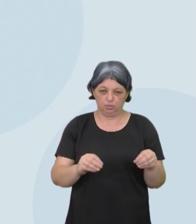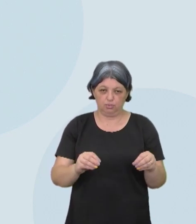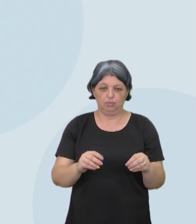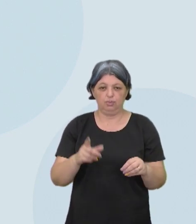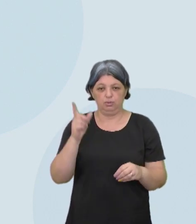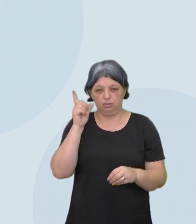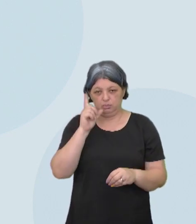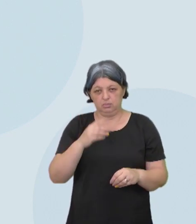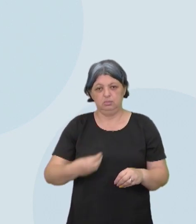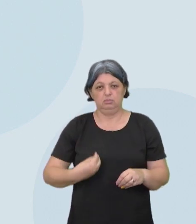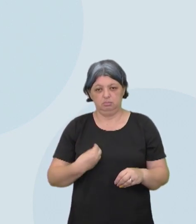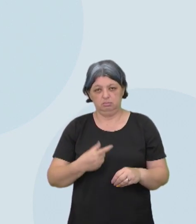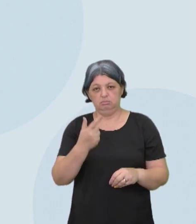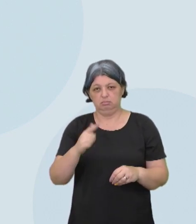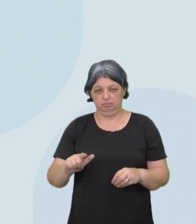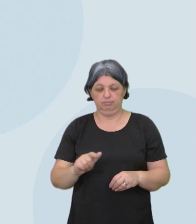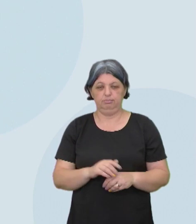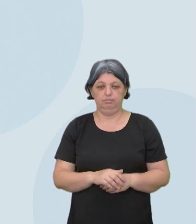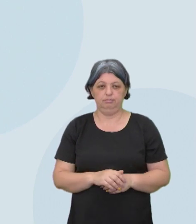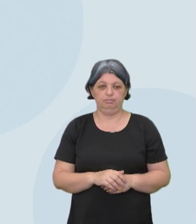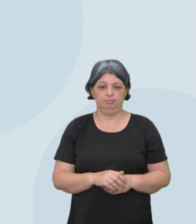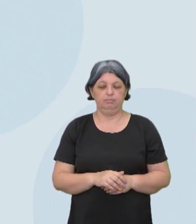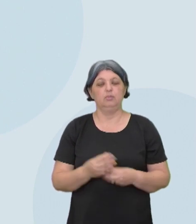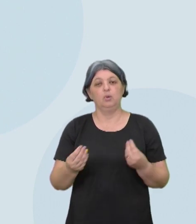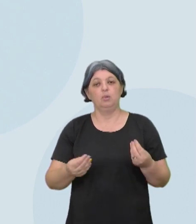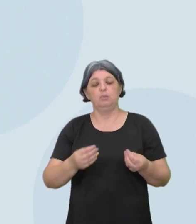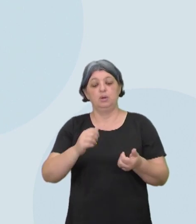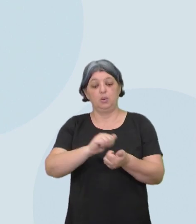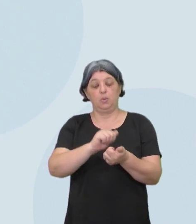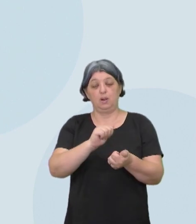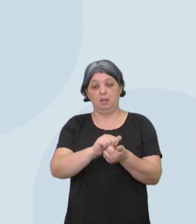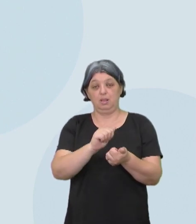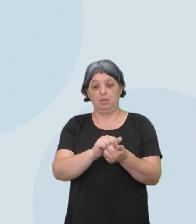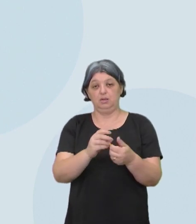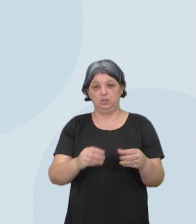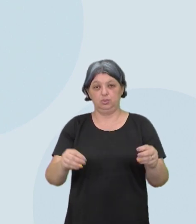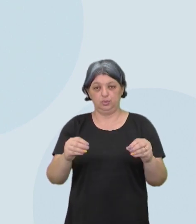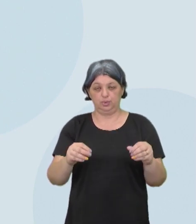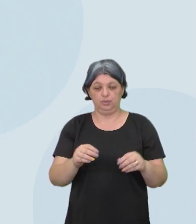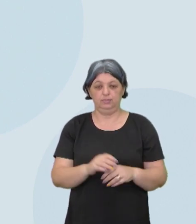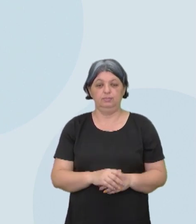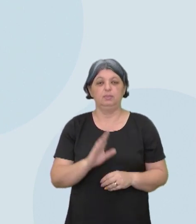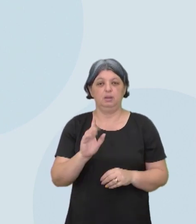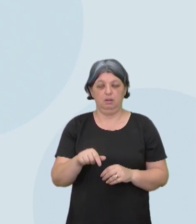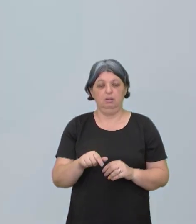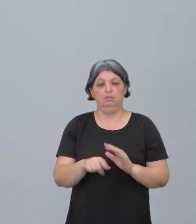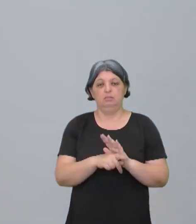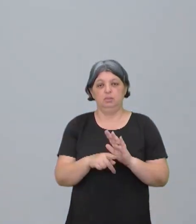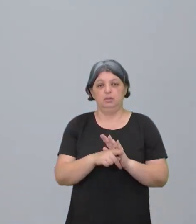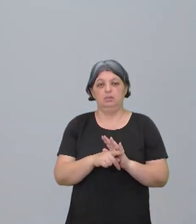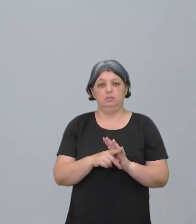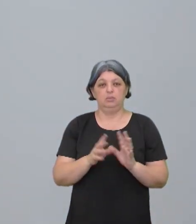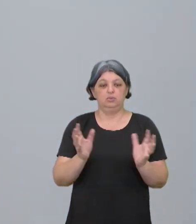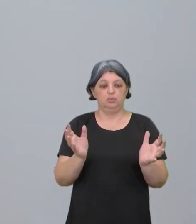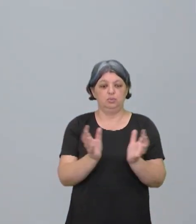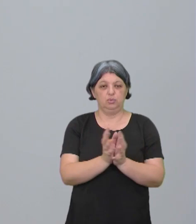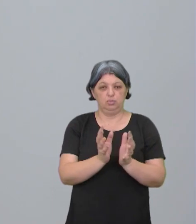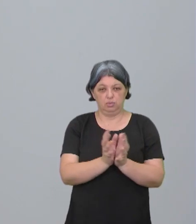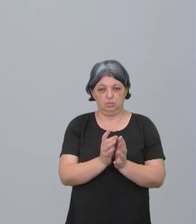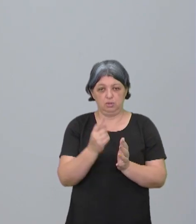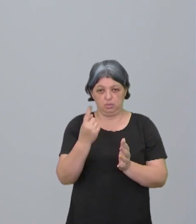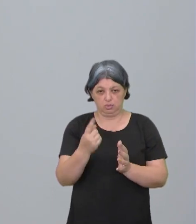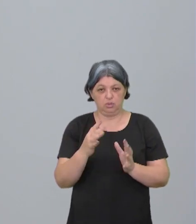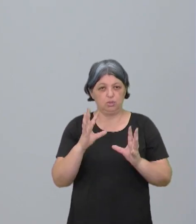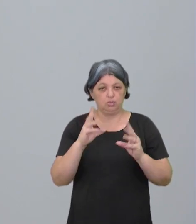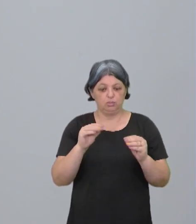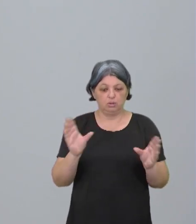gente pode indicar a qualidade do solo. Então esse foi o componente 1, então um grande resumo de tudo que